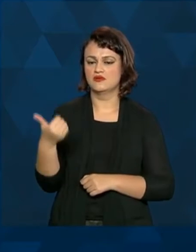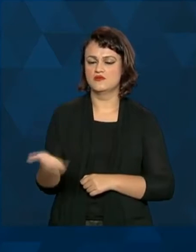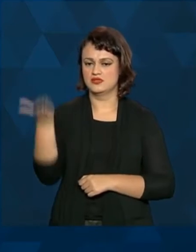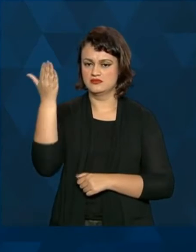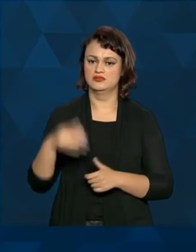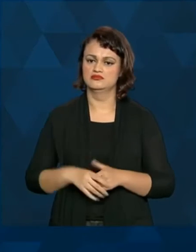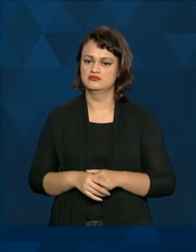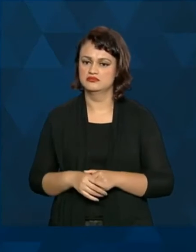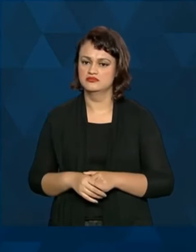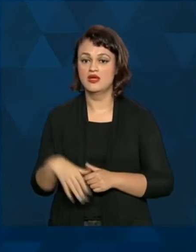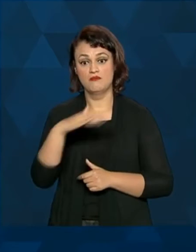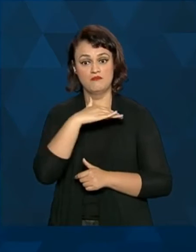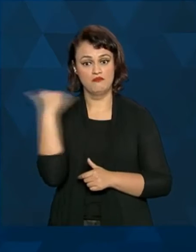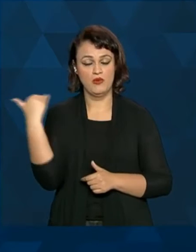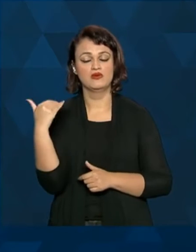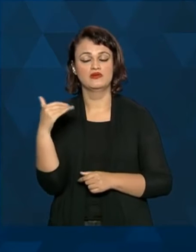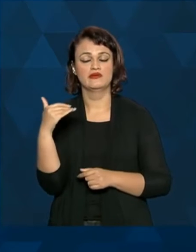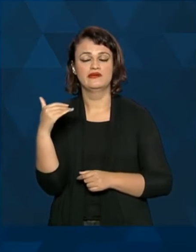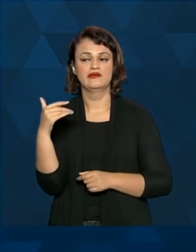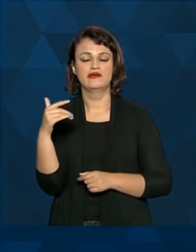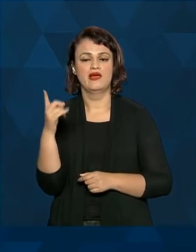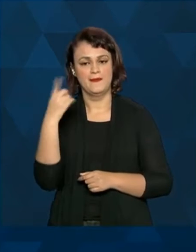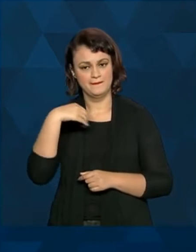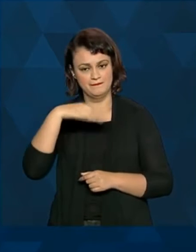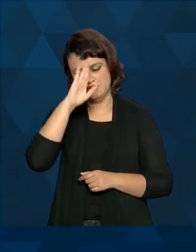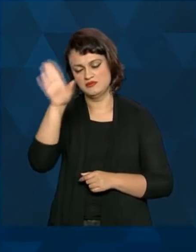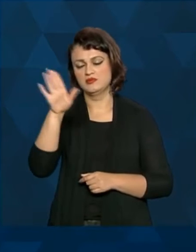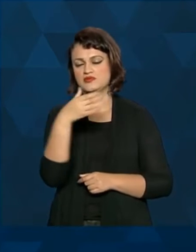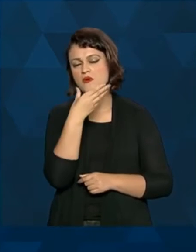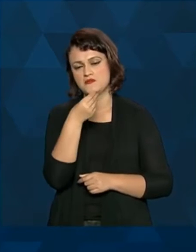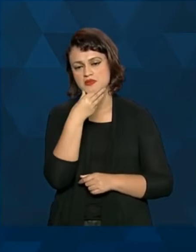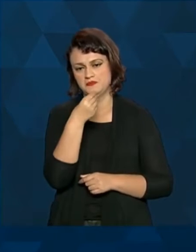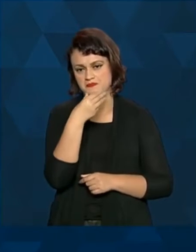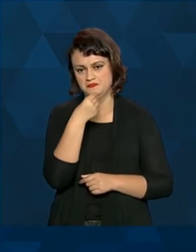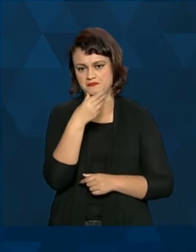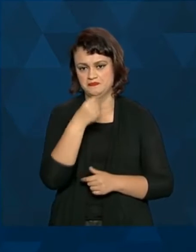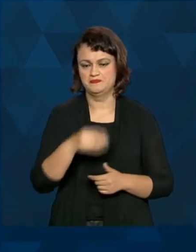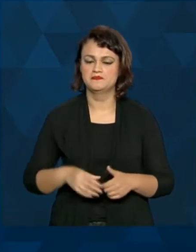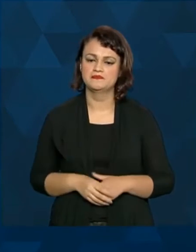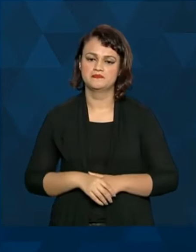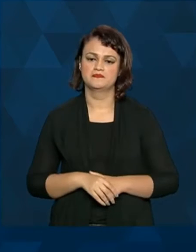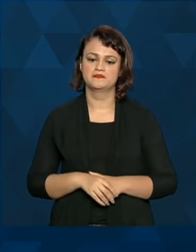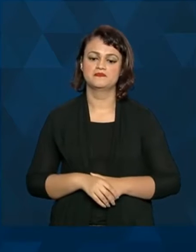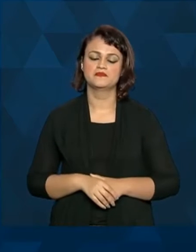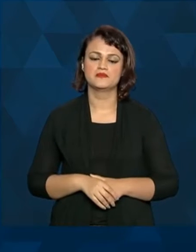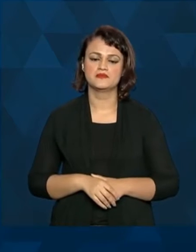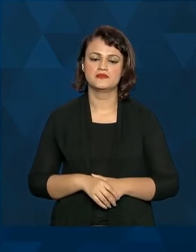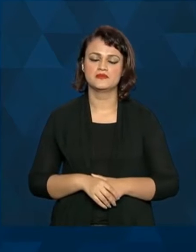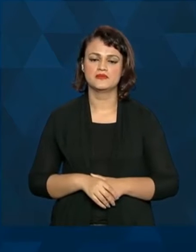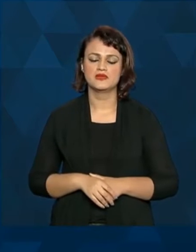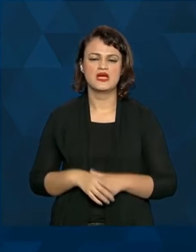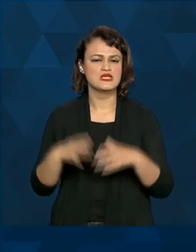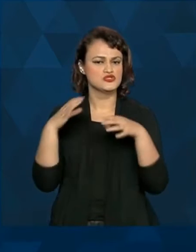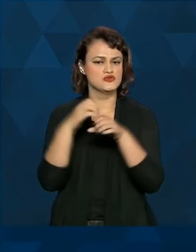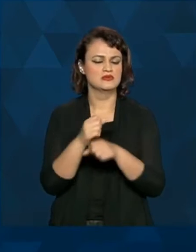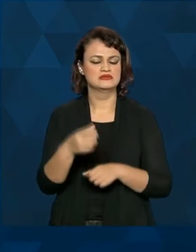novo, esses óbitos afetam muito mais o sexo masculino do que o sexo feminino, com um total